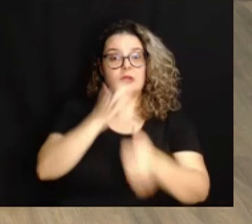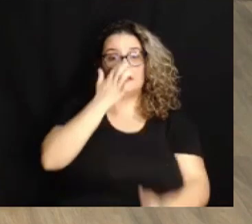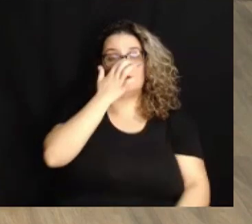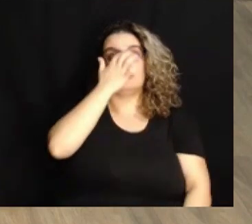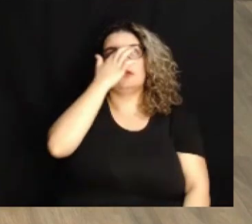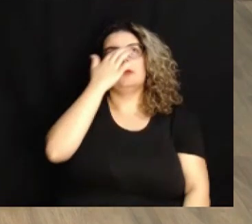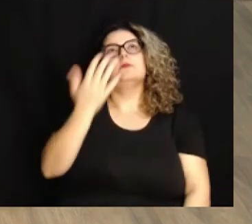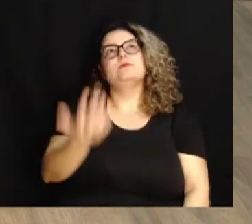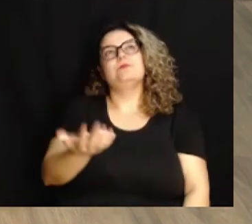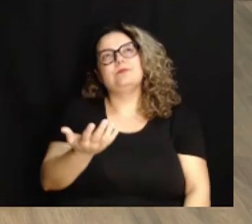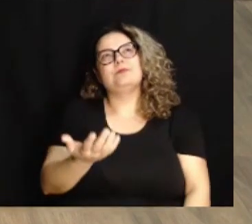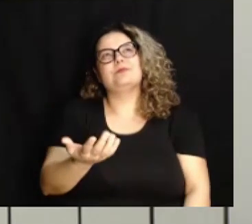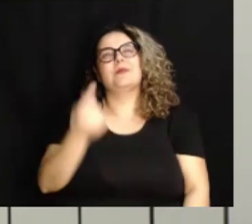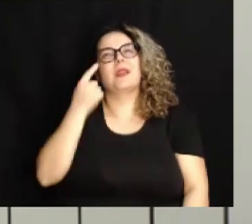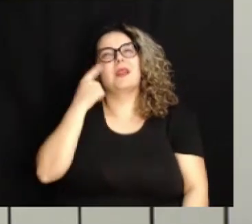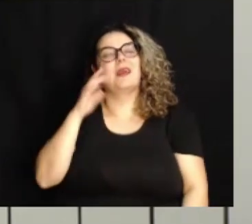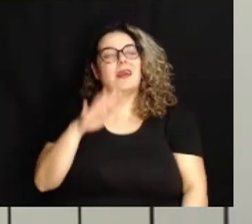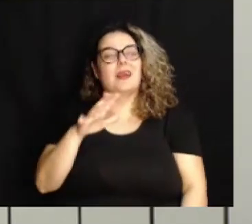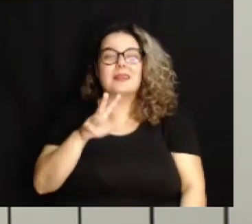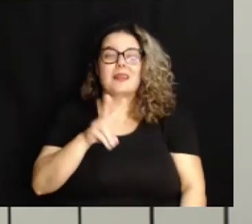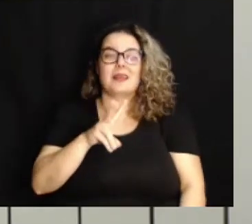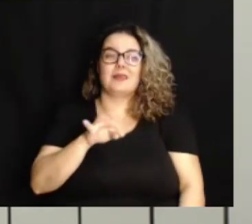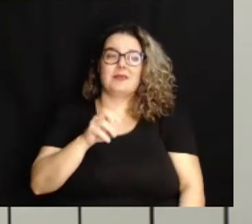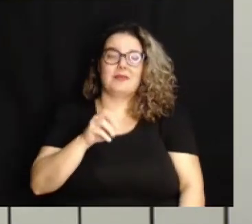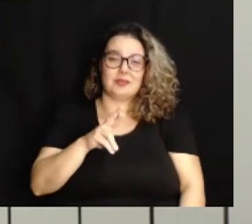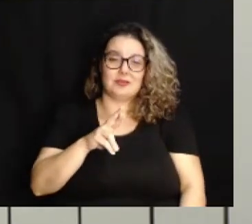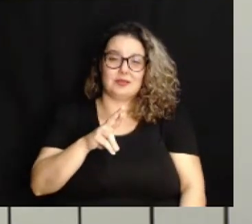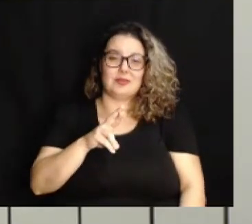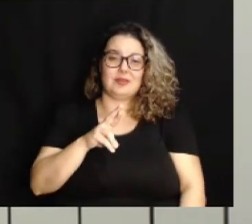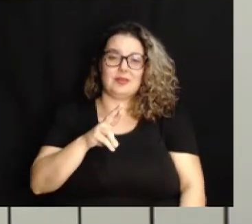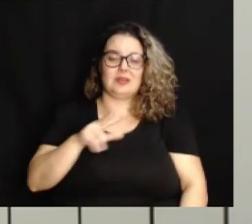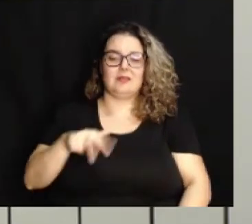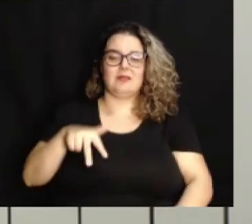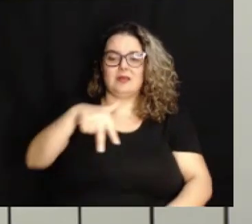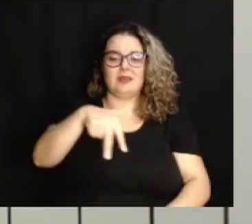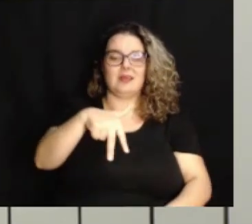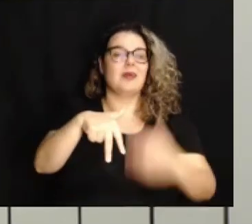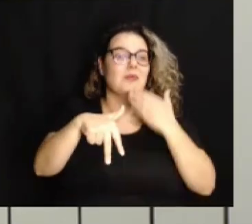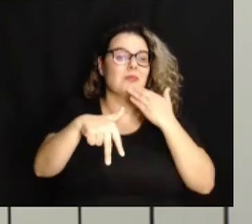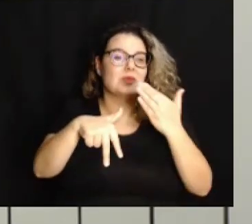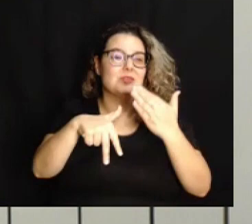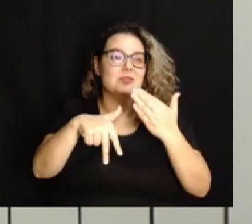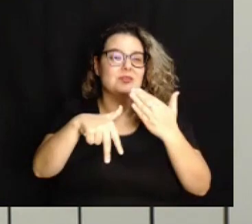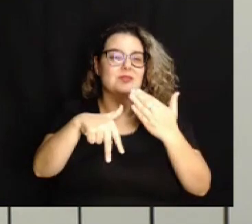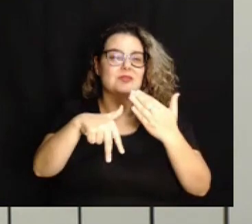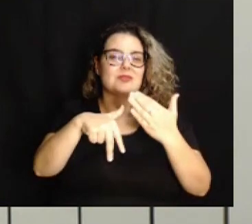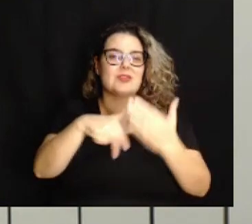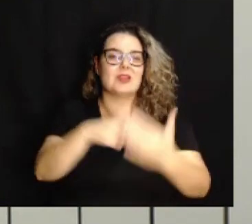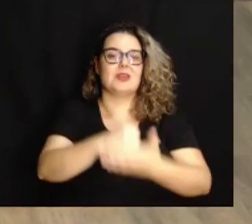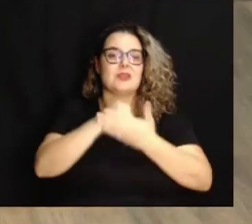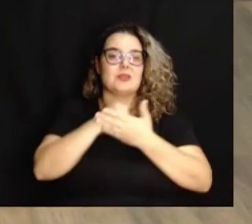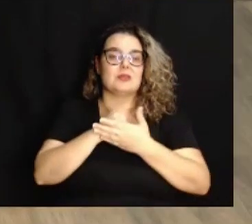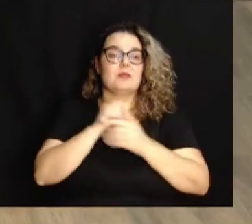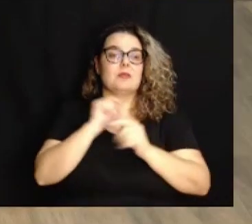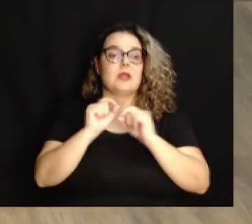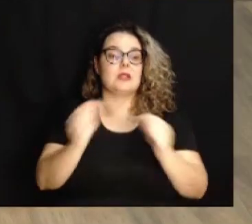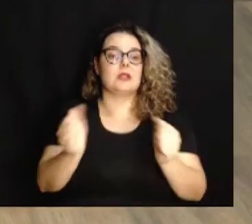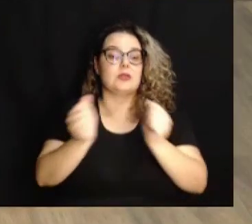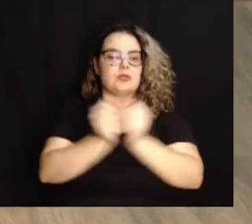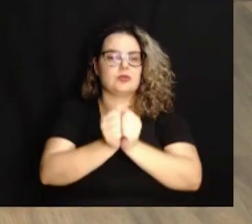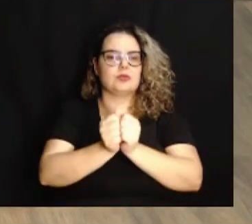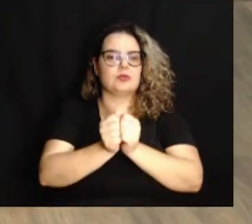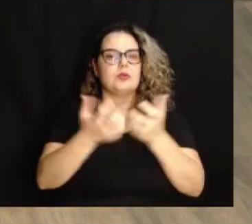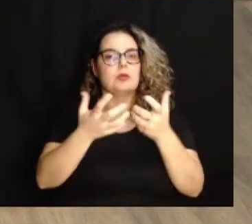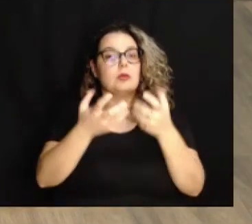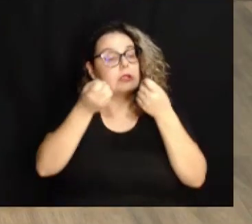tendência Vitor, de que a pessoa que vai pedir ajuda, ela peça ajuda para quem está próxima dela. Então eu gostaria que você explicasse para as